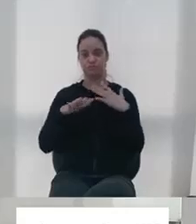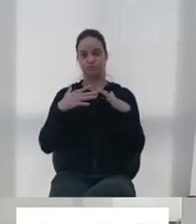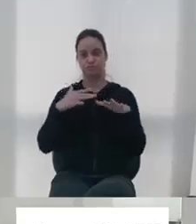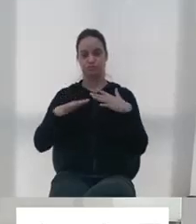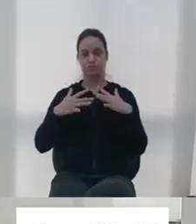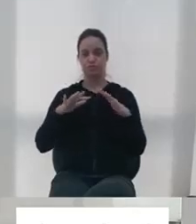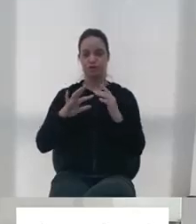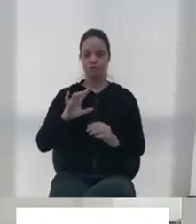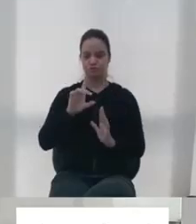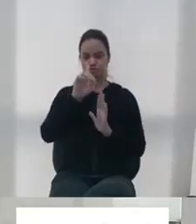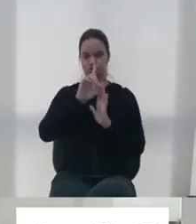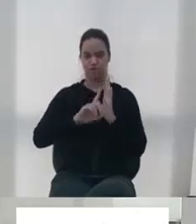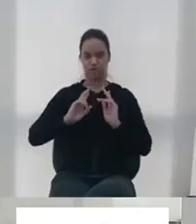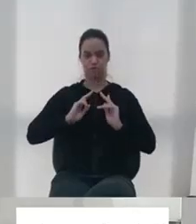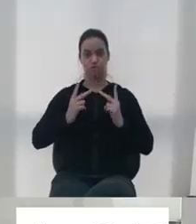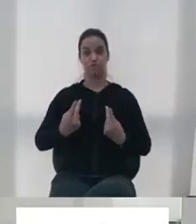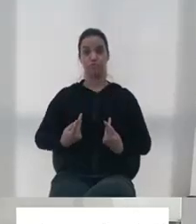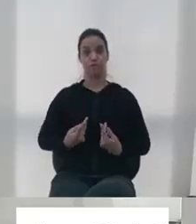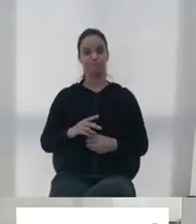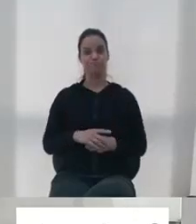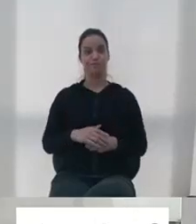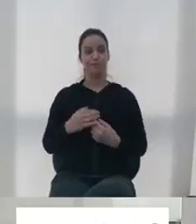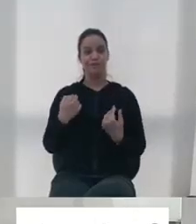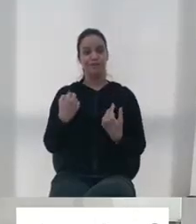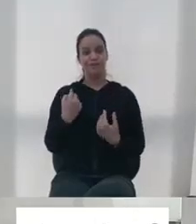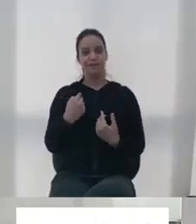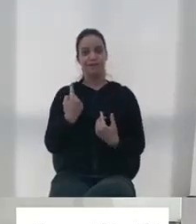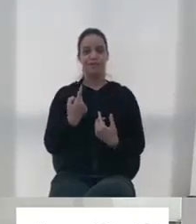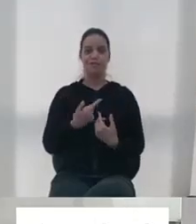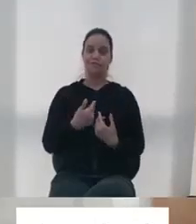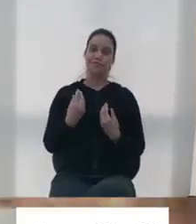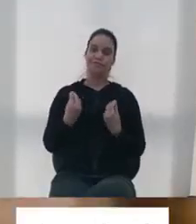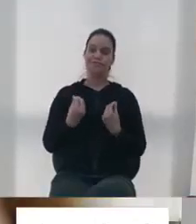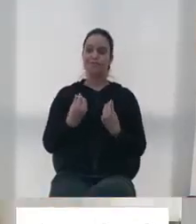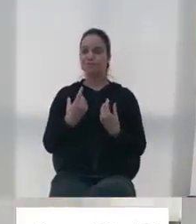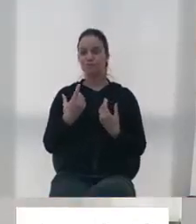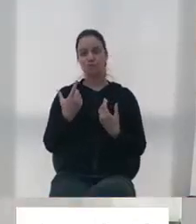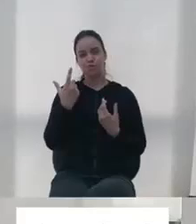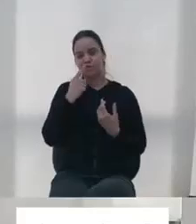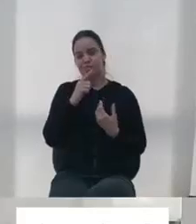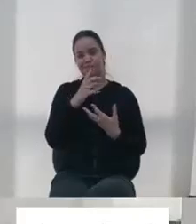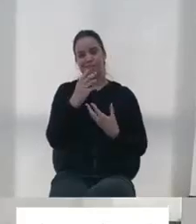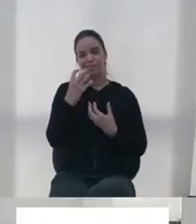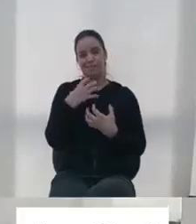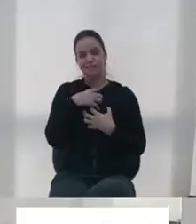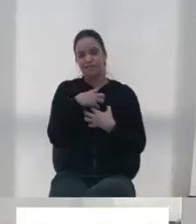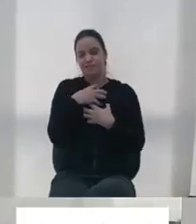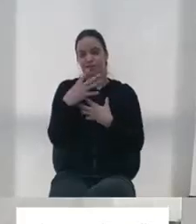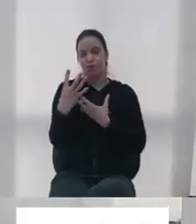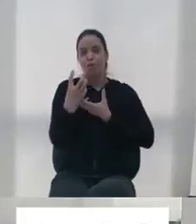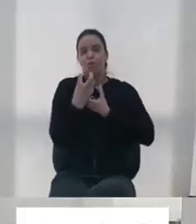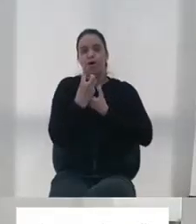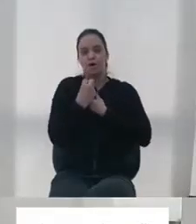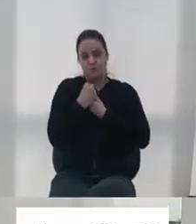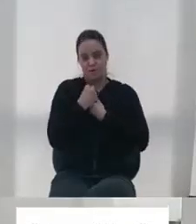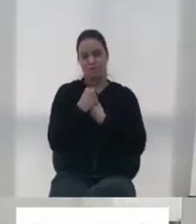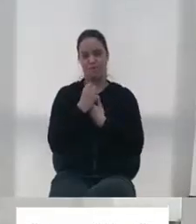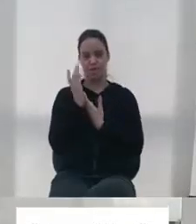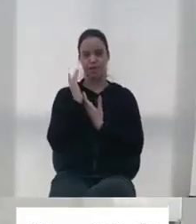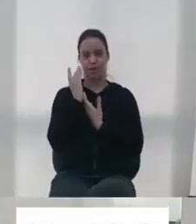de direitos humanos, né, e a gente não pode mais, né, não ter, vamos dizer assim, se sentir acolhido pela Defensoria Pública quando a gente faz